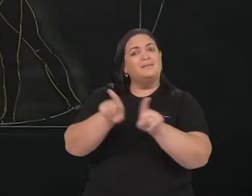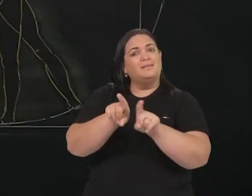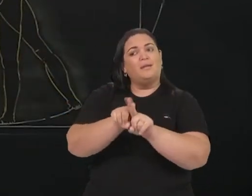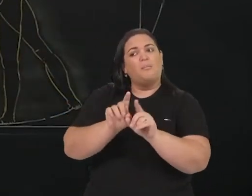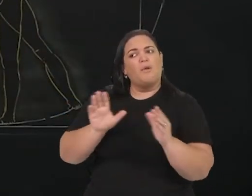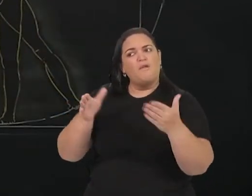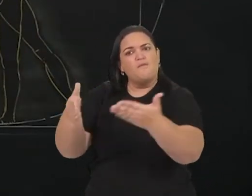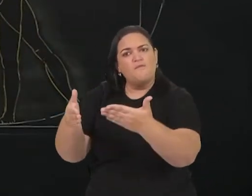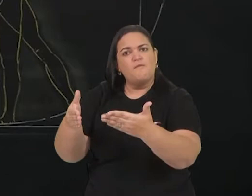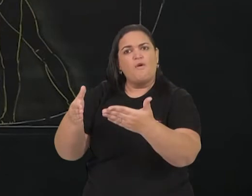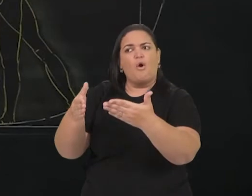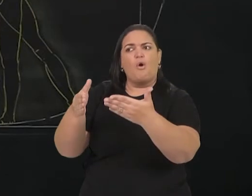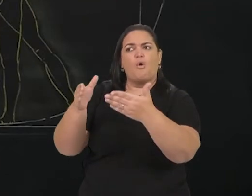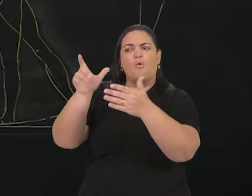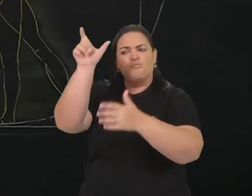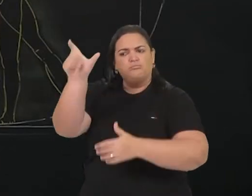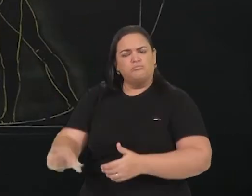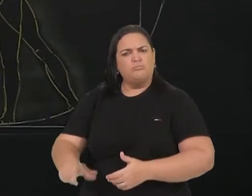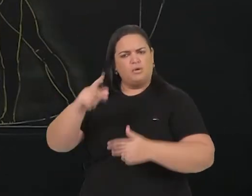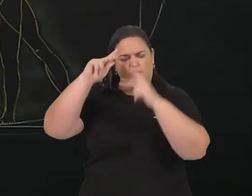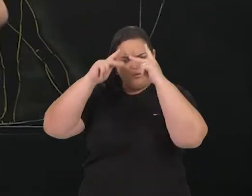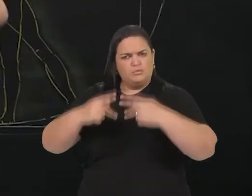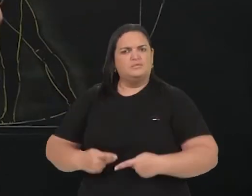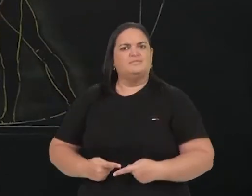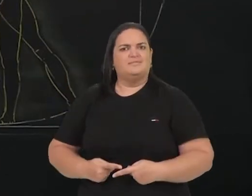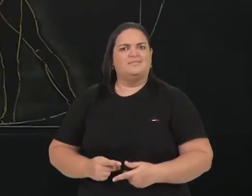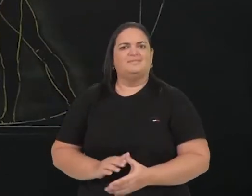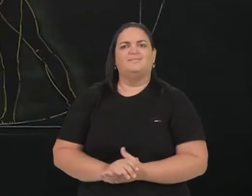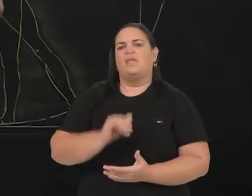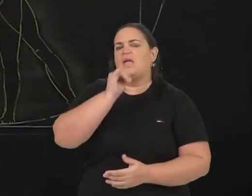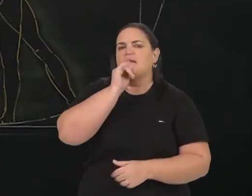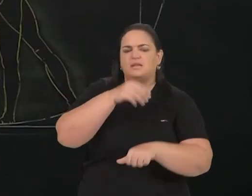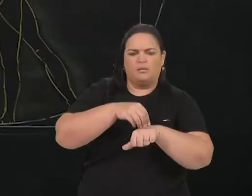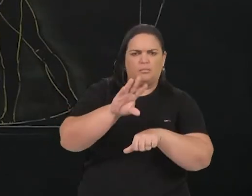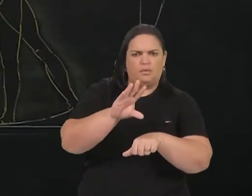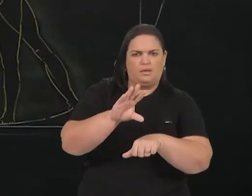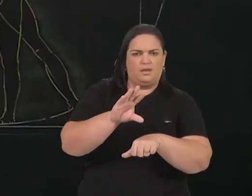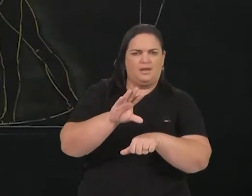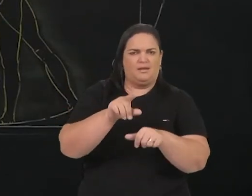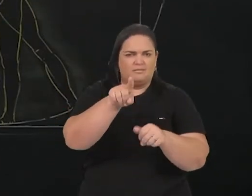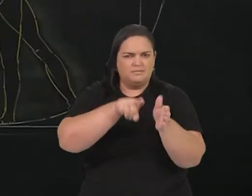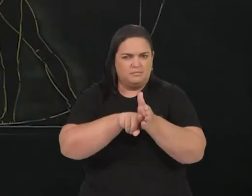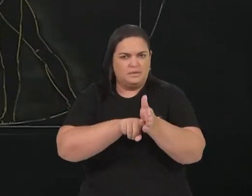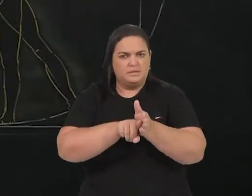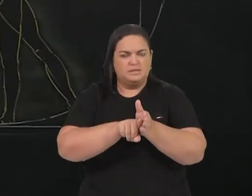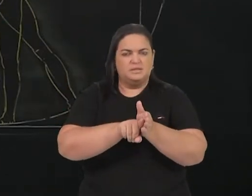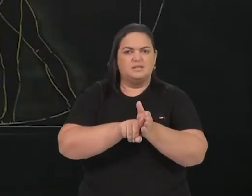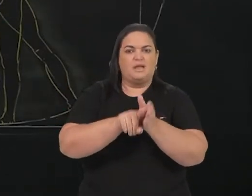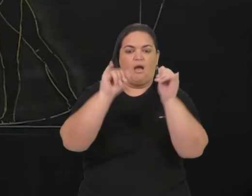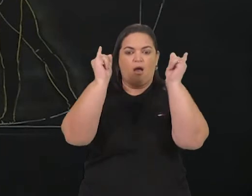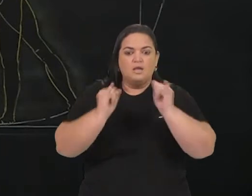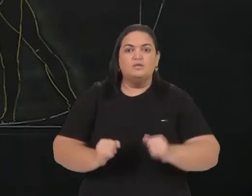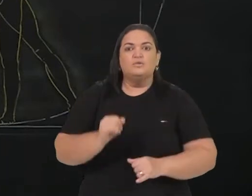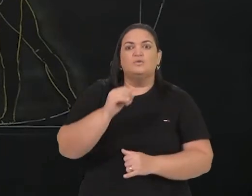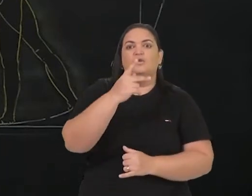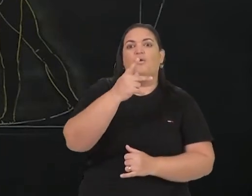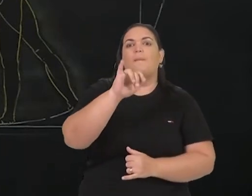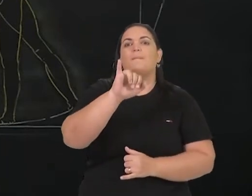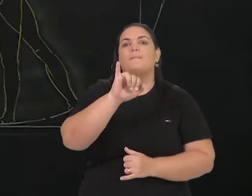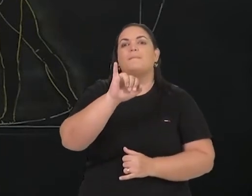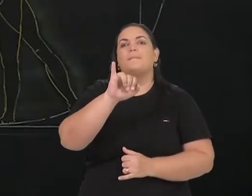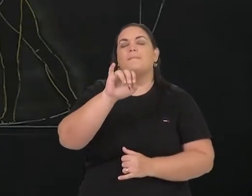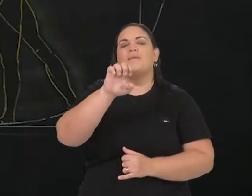Por exemplo, dica de pesquisa, procure a escultura Pietà, de Michelangelo. Ela tem